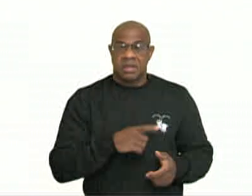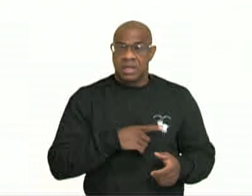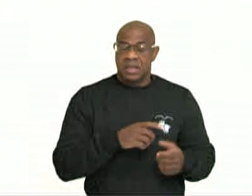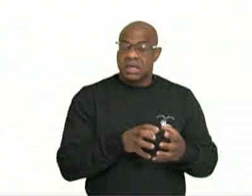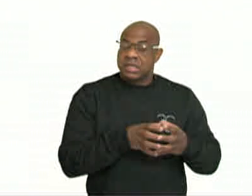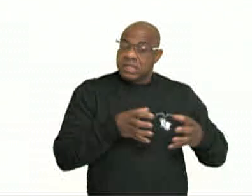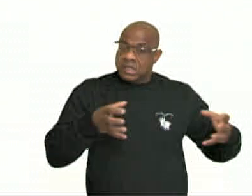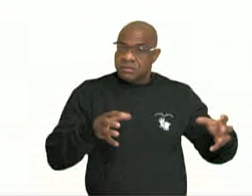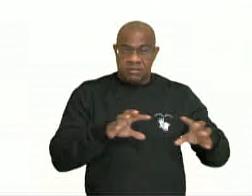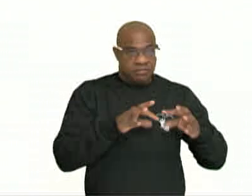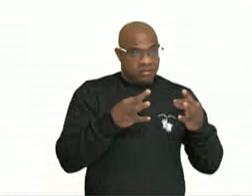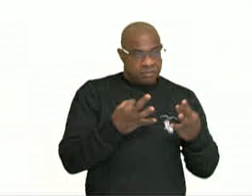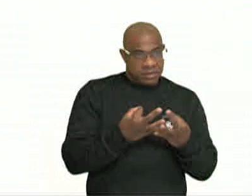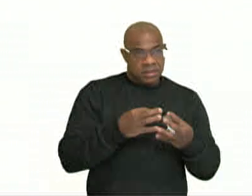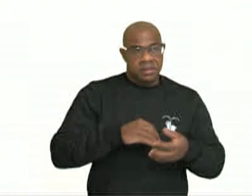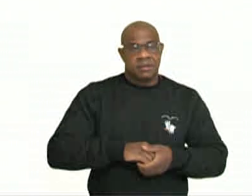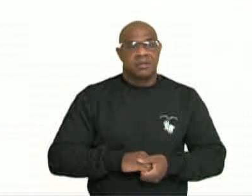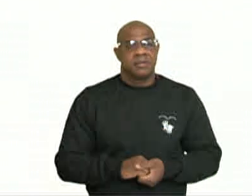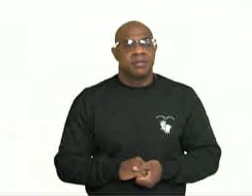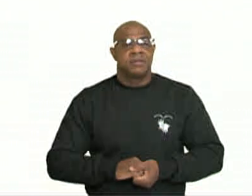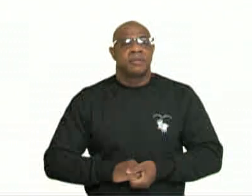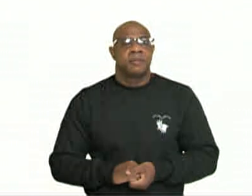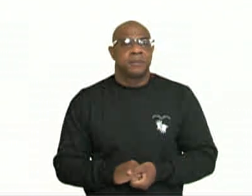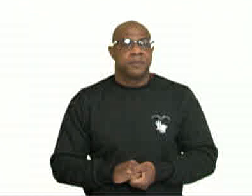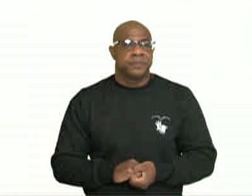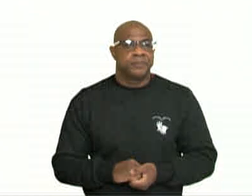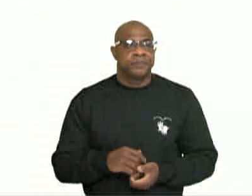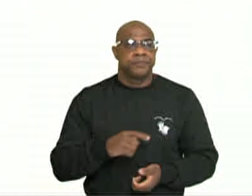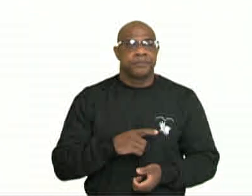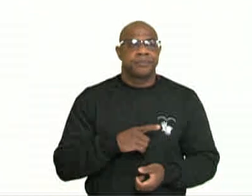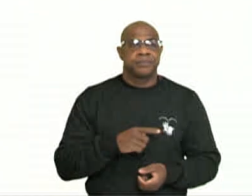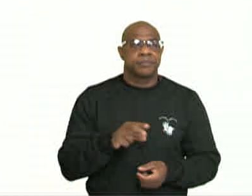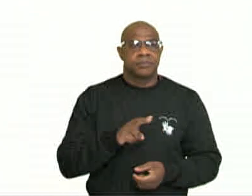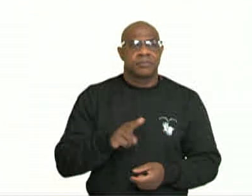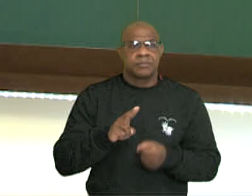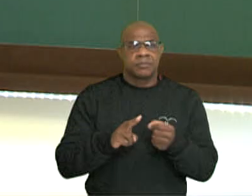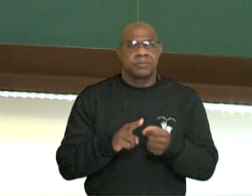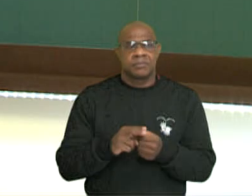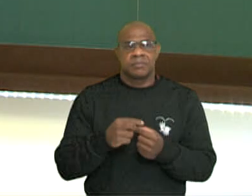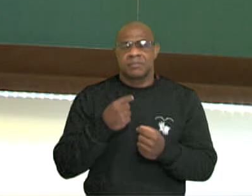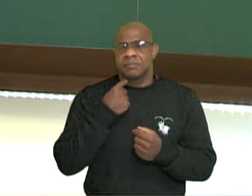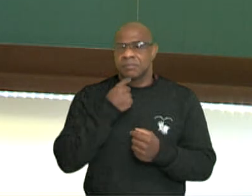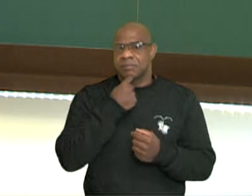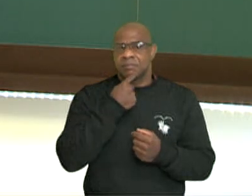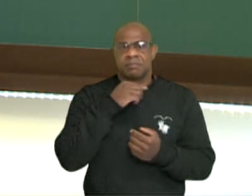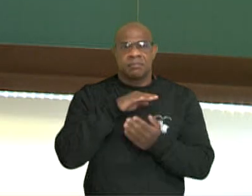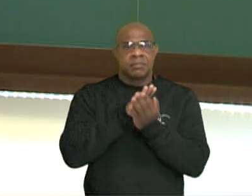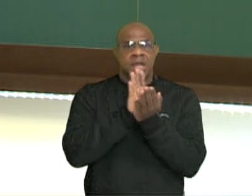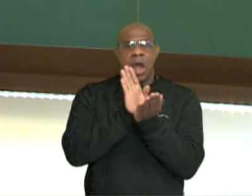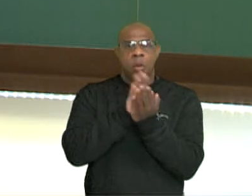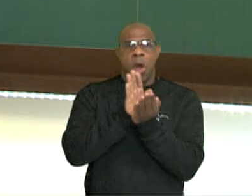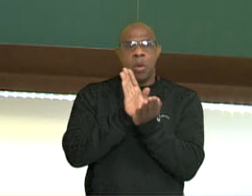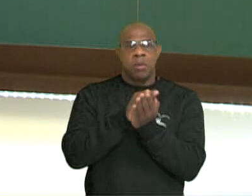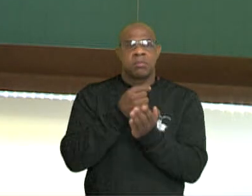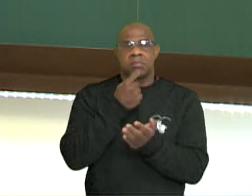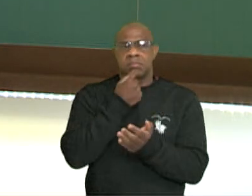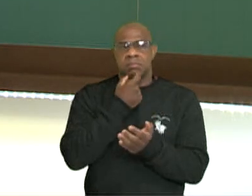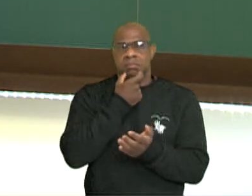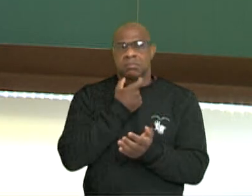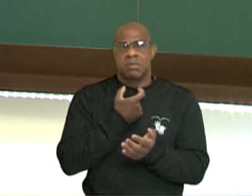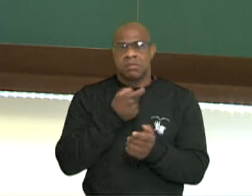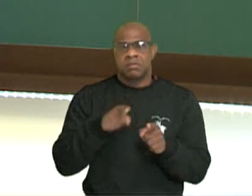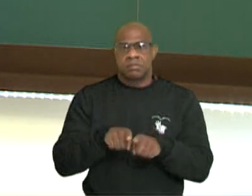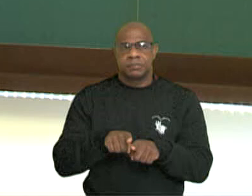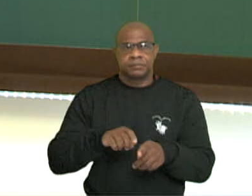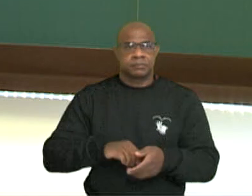inclusive, né? Assim como os botocudos, né, aquela espécie daquele artefato também utilizado na boca. Já